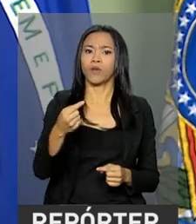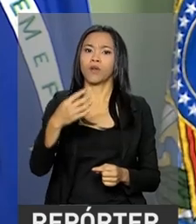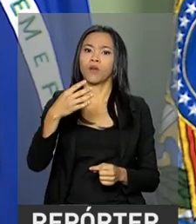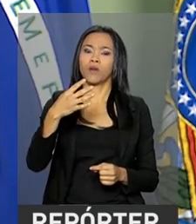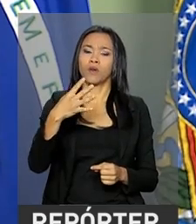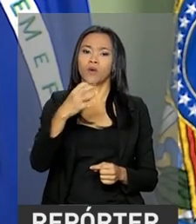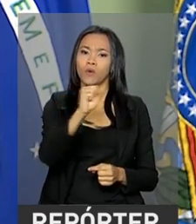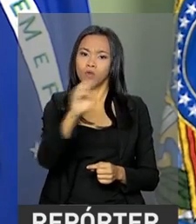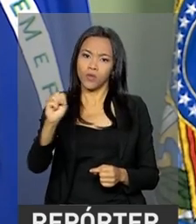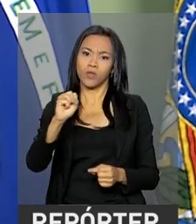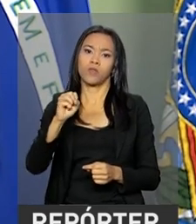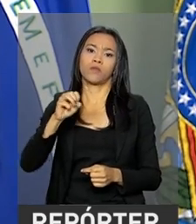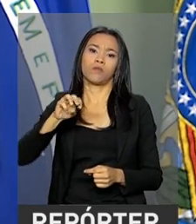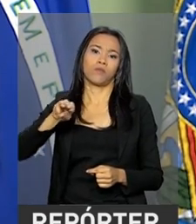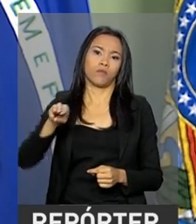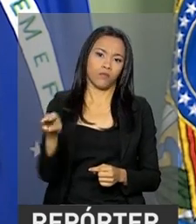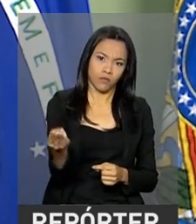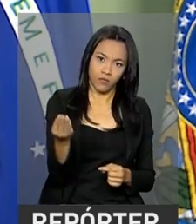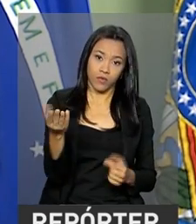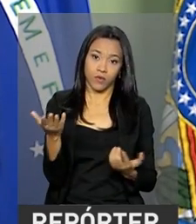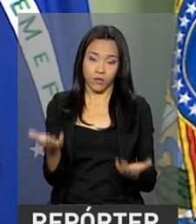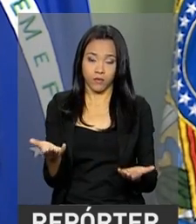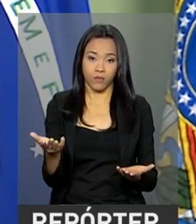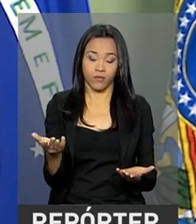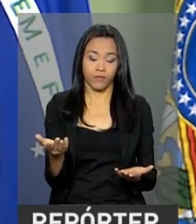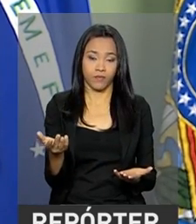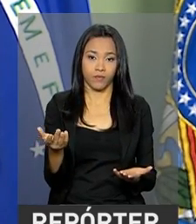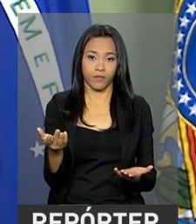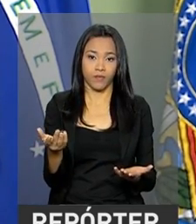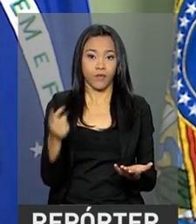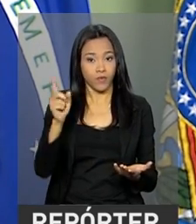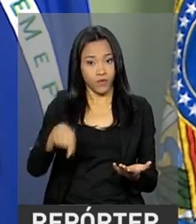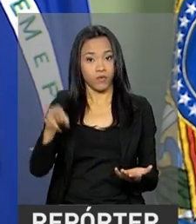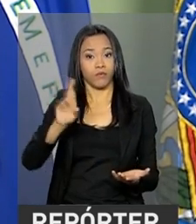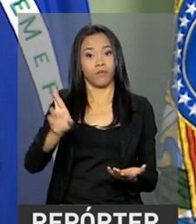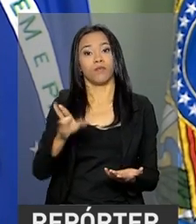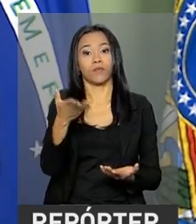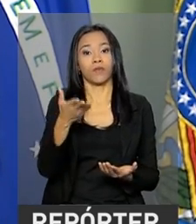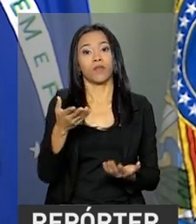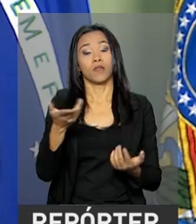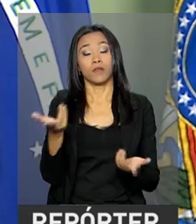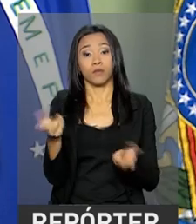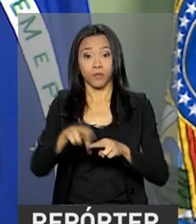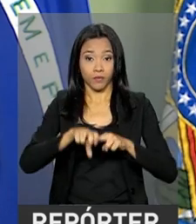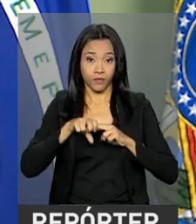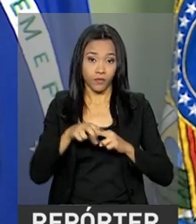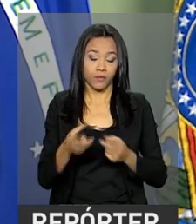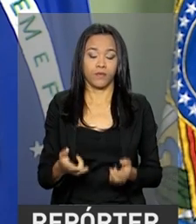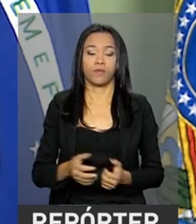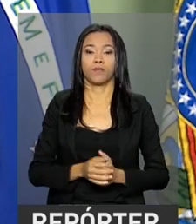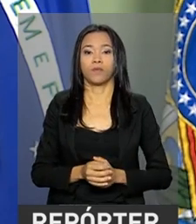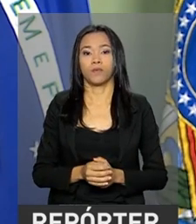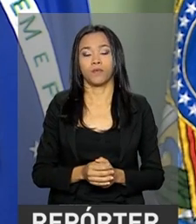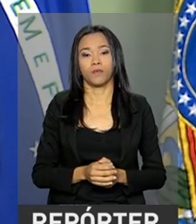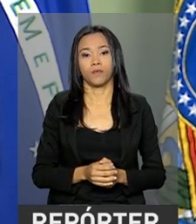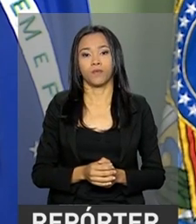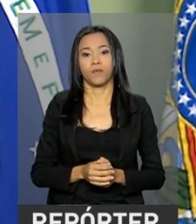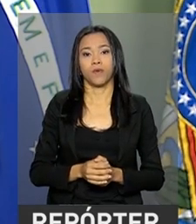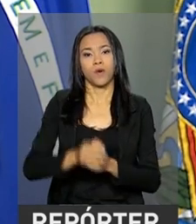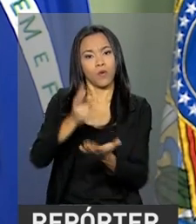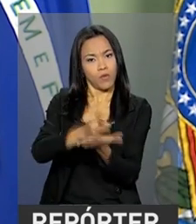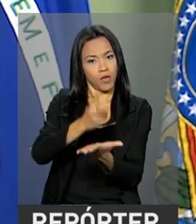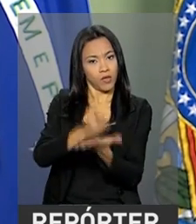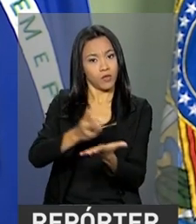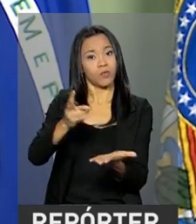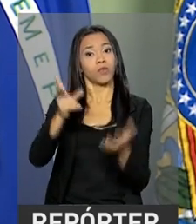bilhões 800 milhões não é e de reais portanto e o mesmo aconteceu